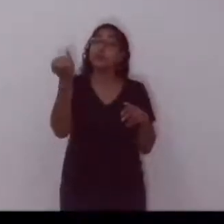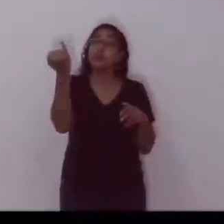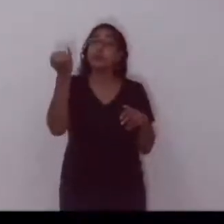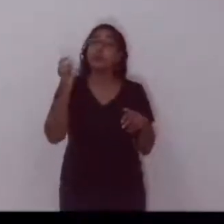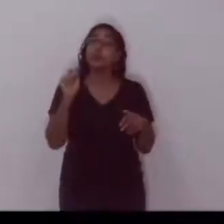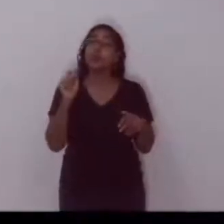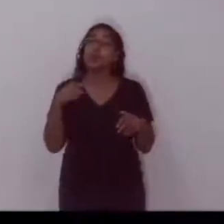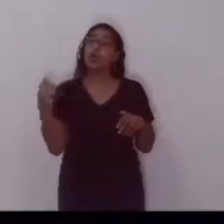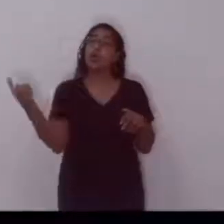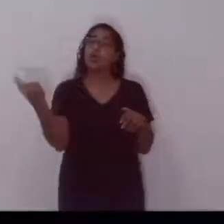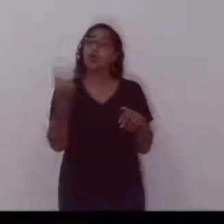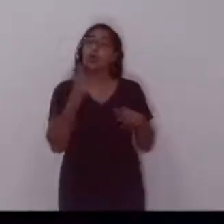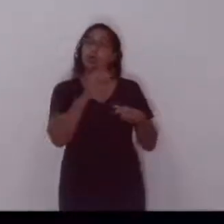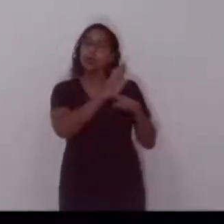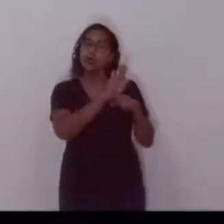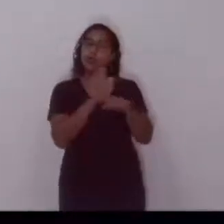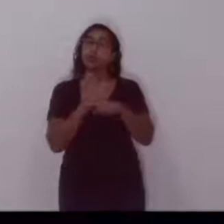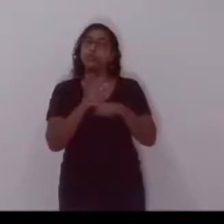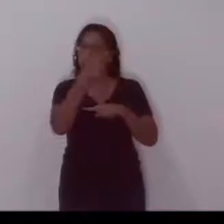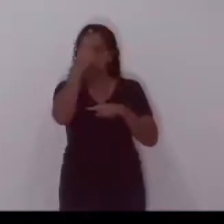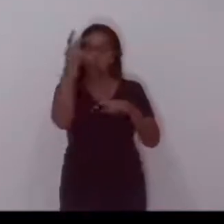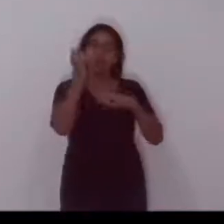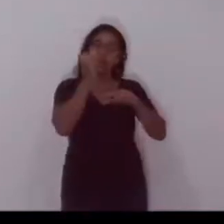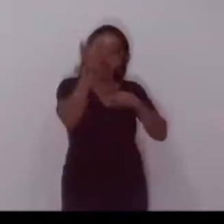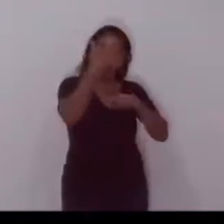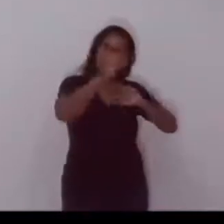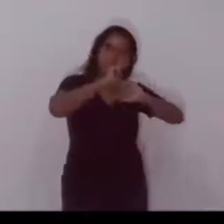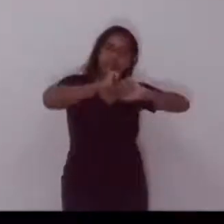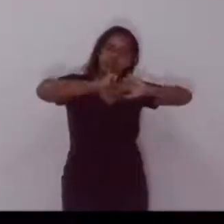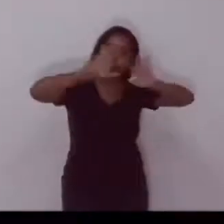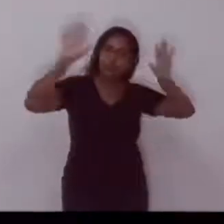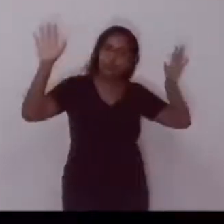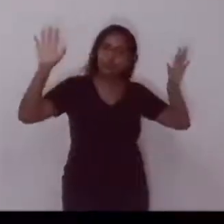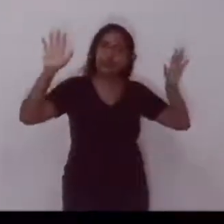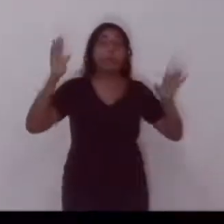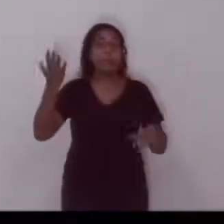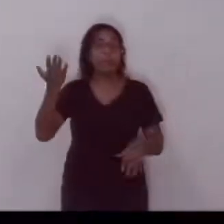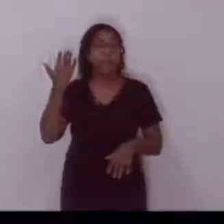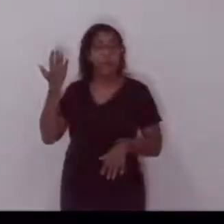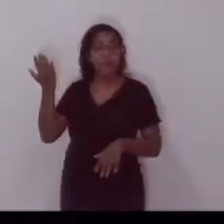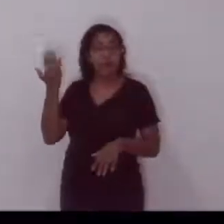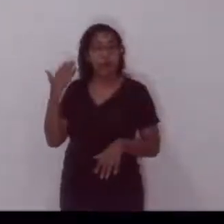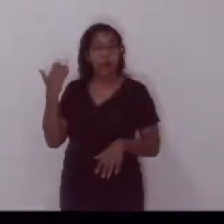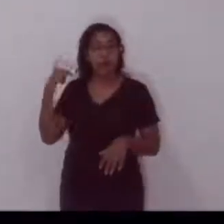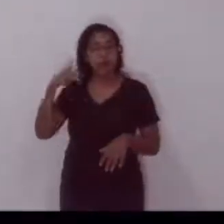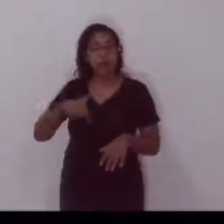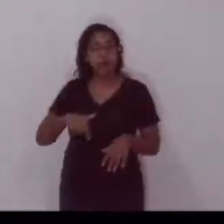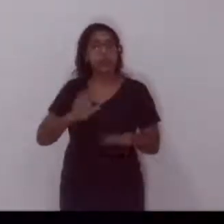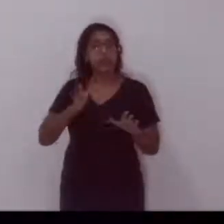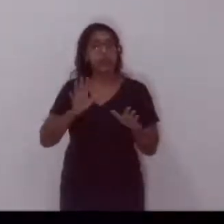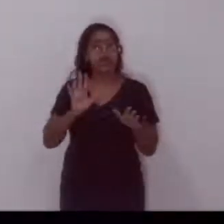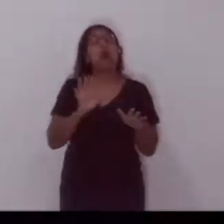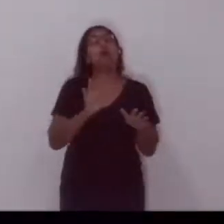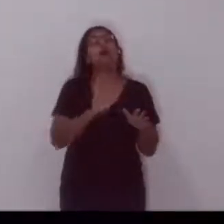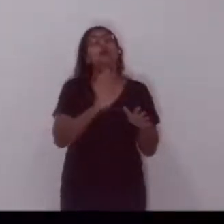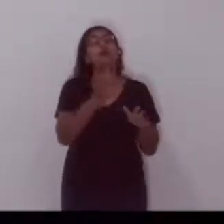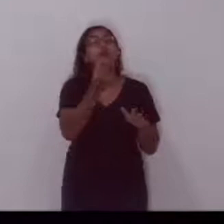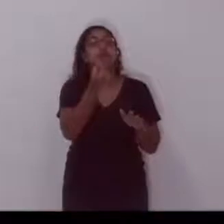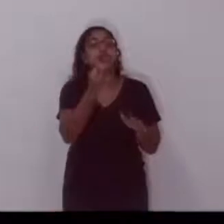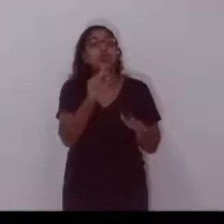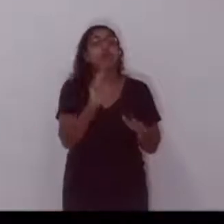possa esclarecer. Então, essa casa aprovou, né, página virada, fez uma aprovação de um empréstimo, e na